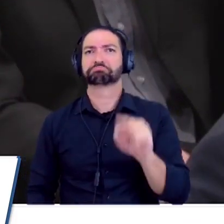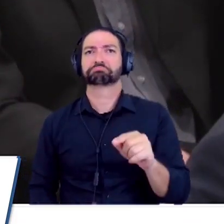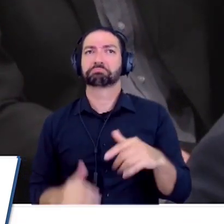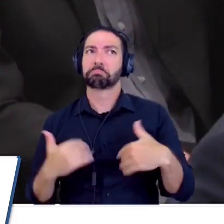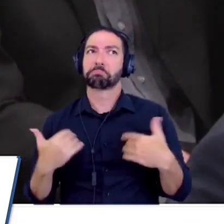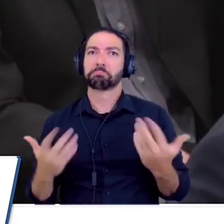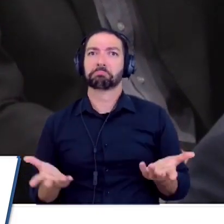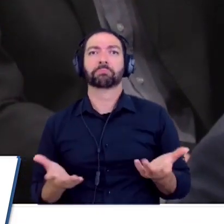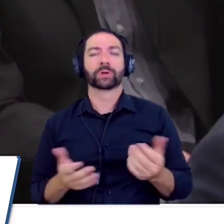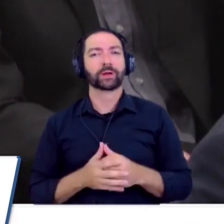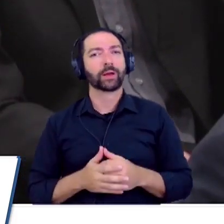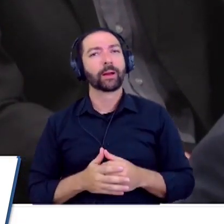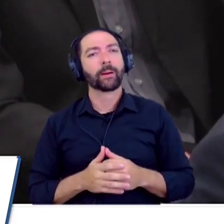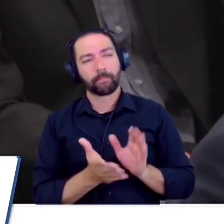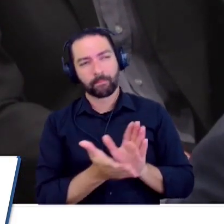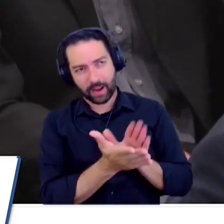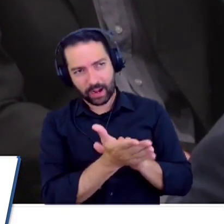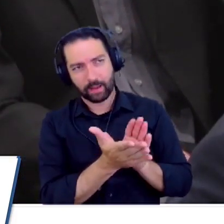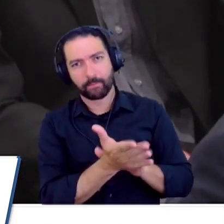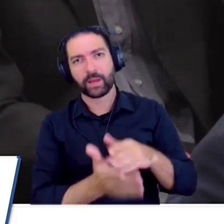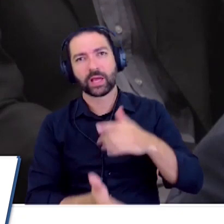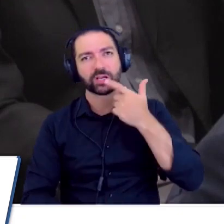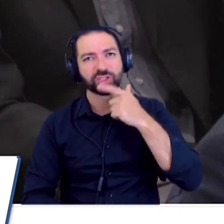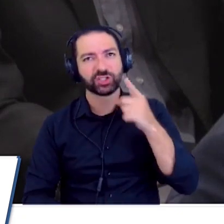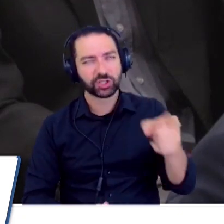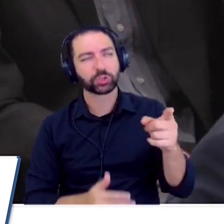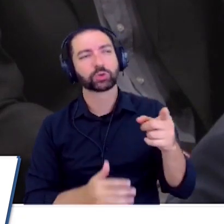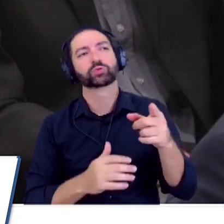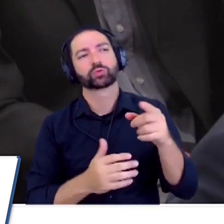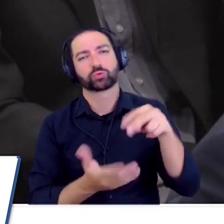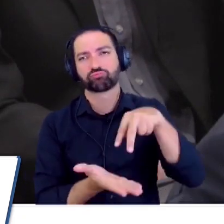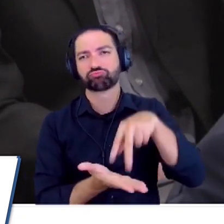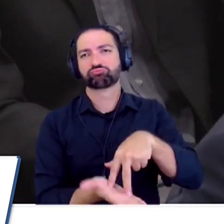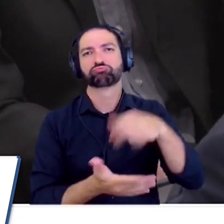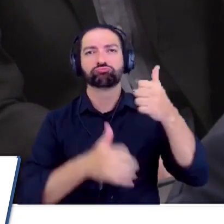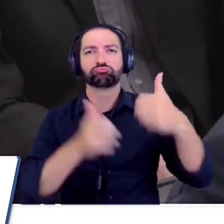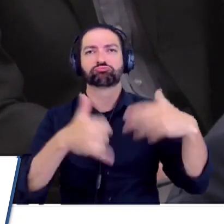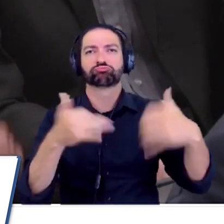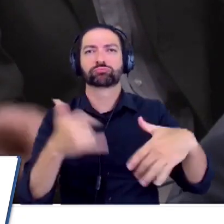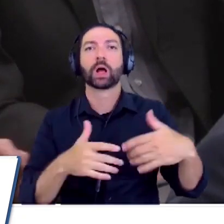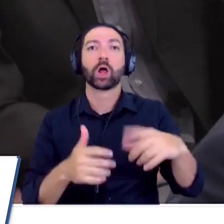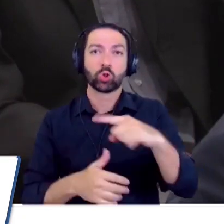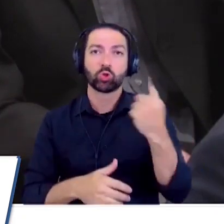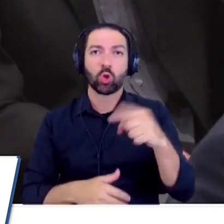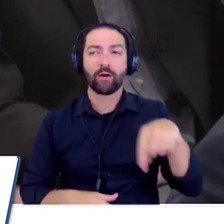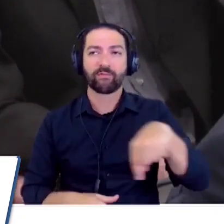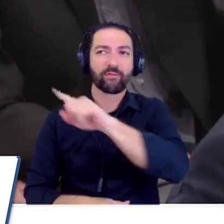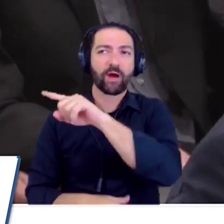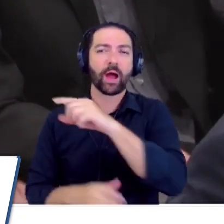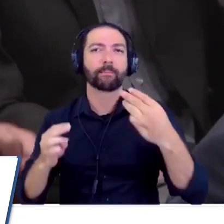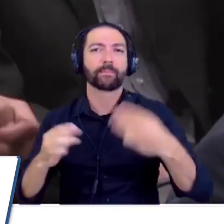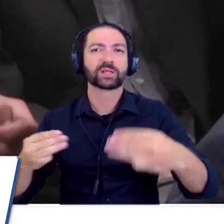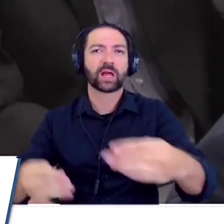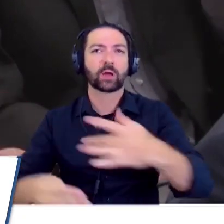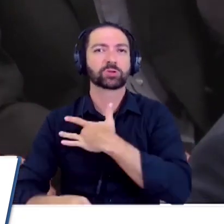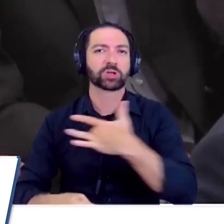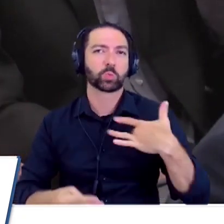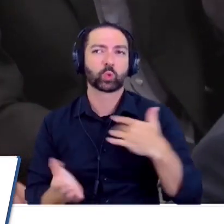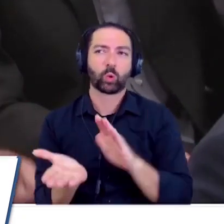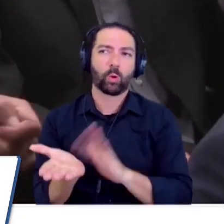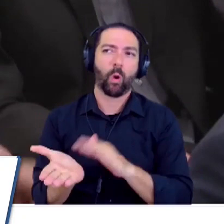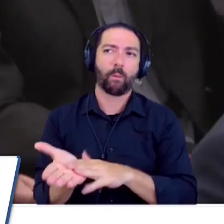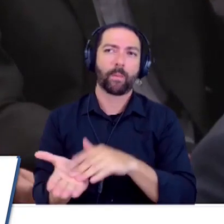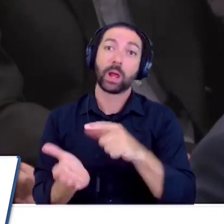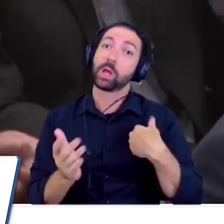viu, Gilson? Vamos estar indo lá no Ministério da Saúde, cobrando, e espero mais uma vez que o Ministério